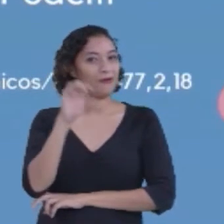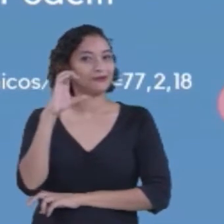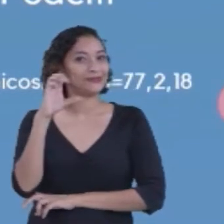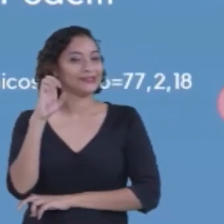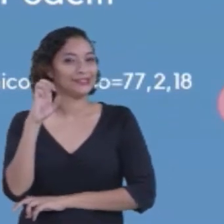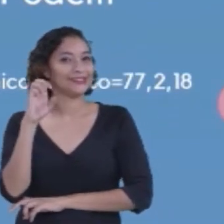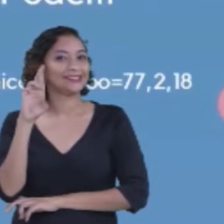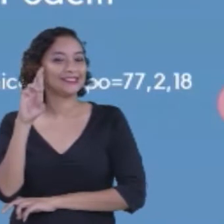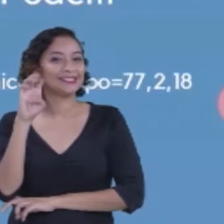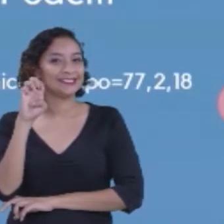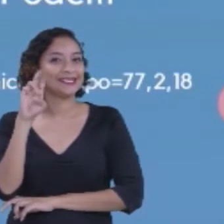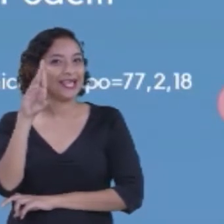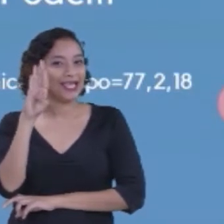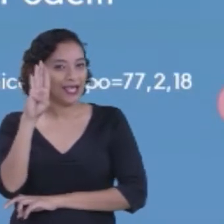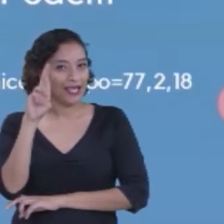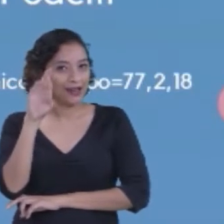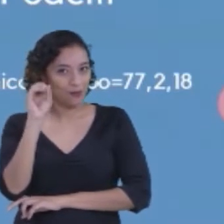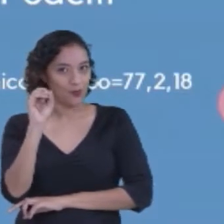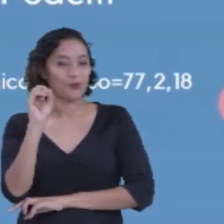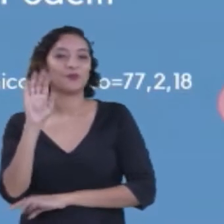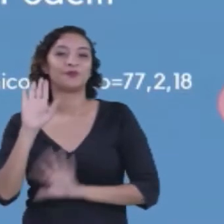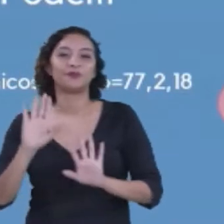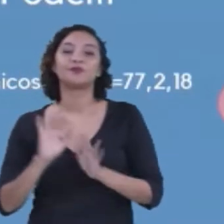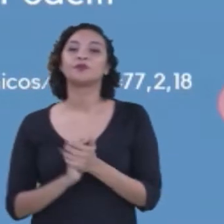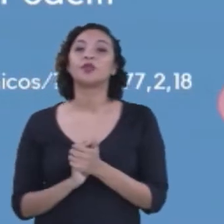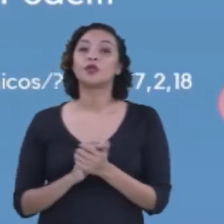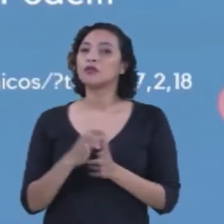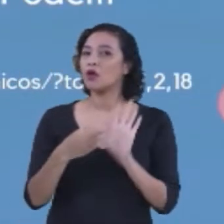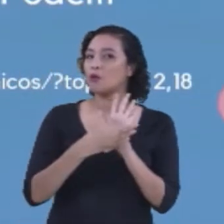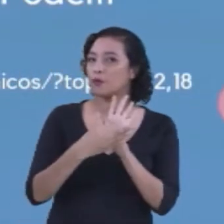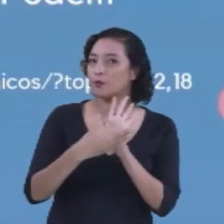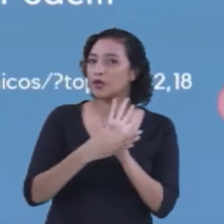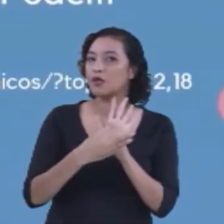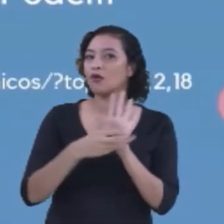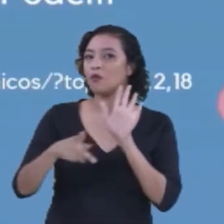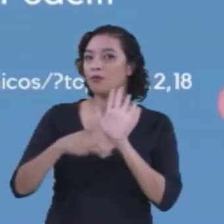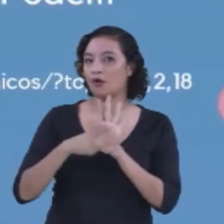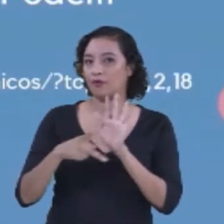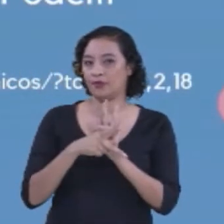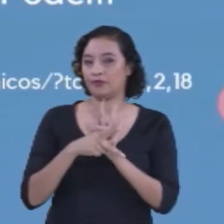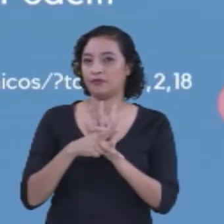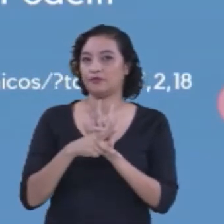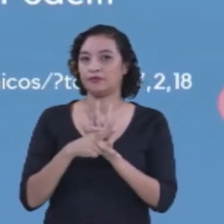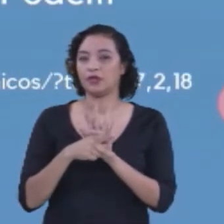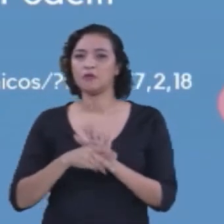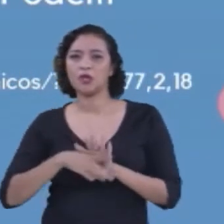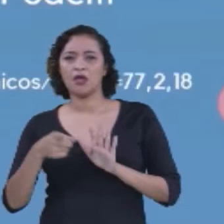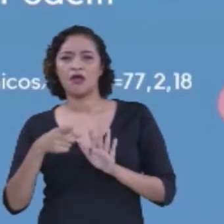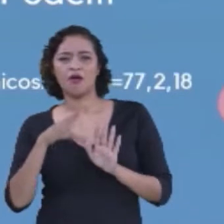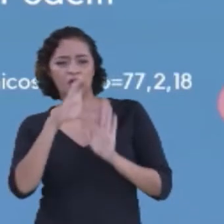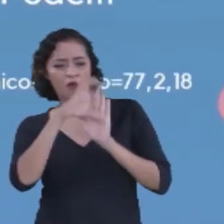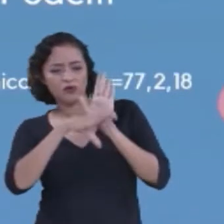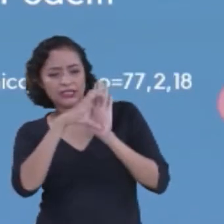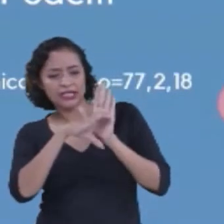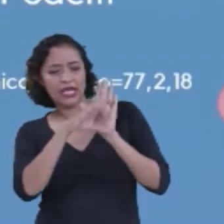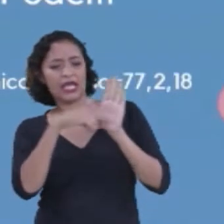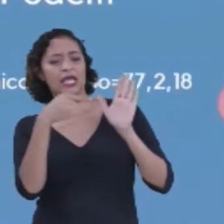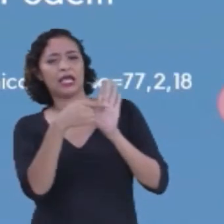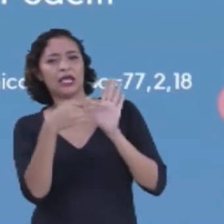resiste à manutenção de uma opinião própria. Seus conceitos e preconceitos migram de